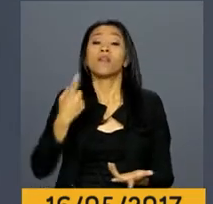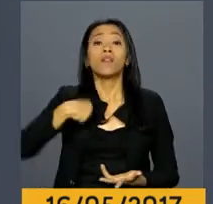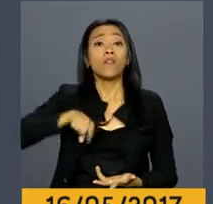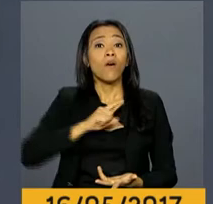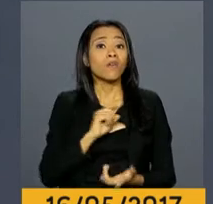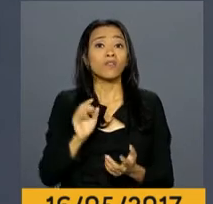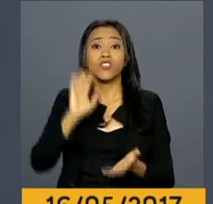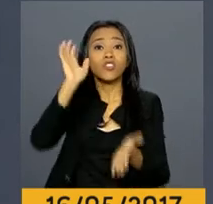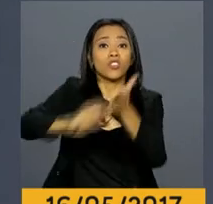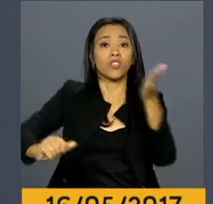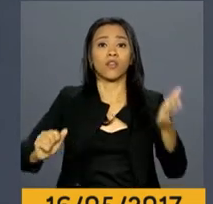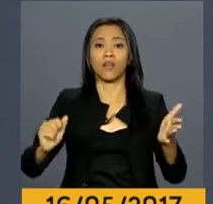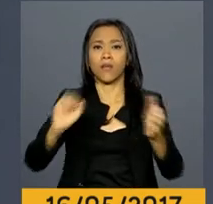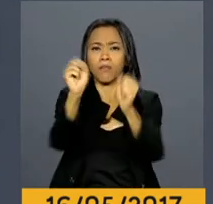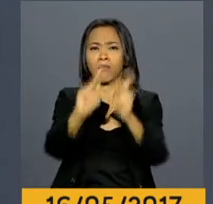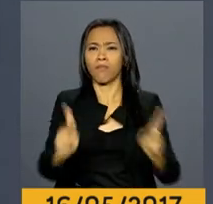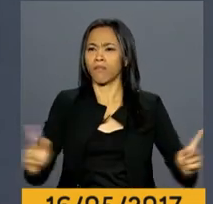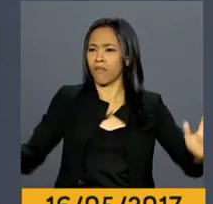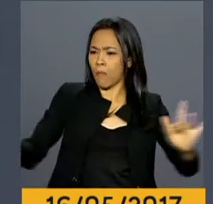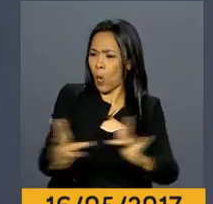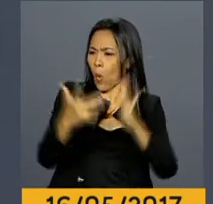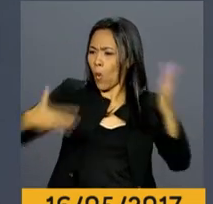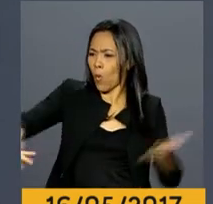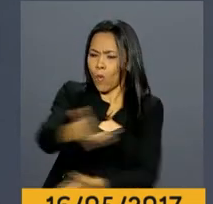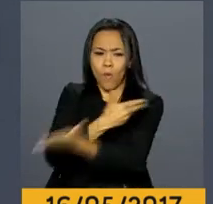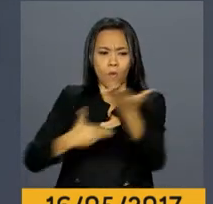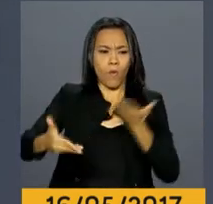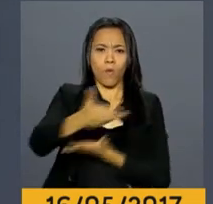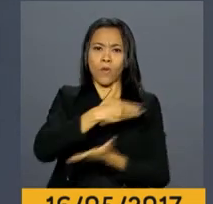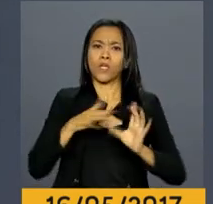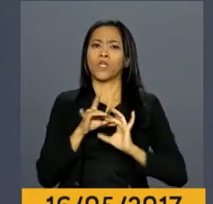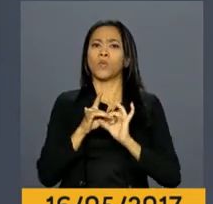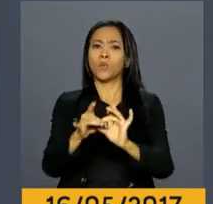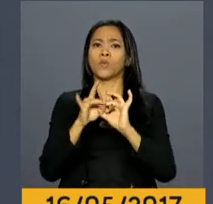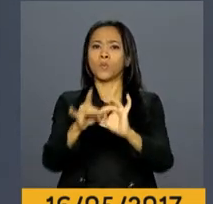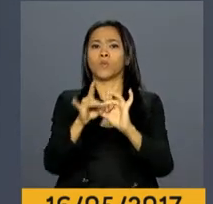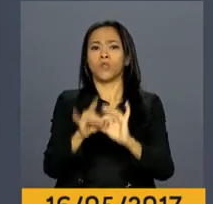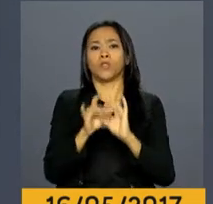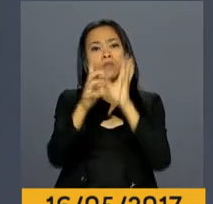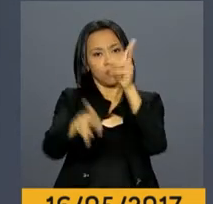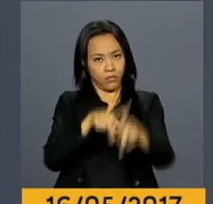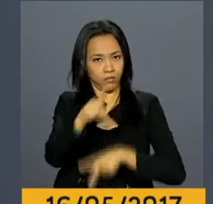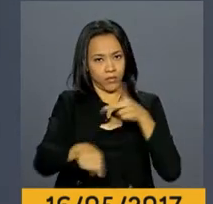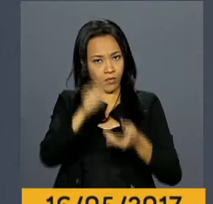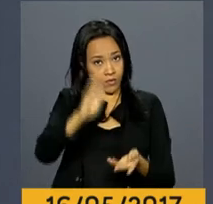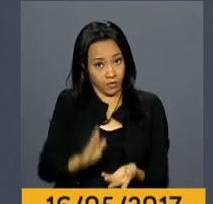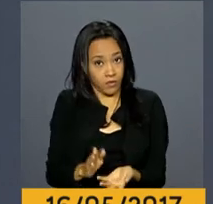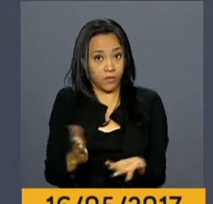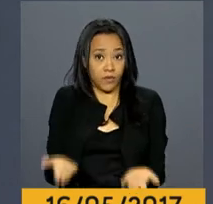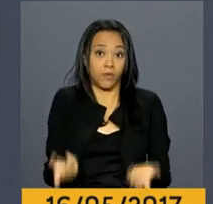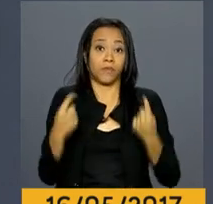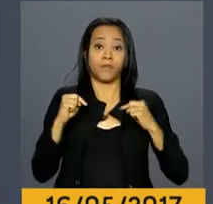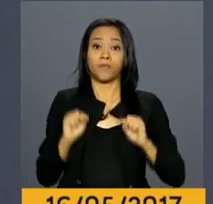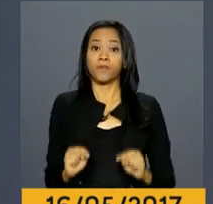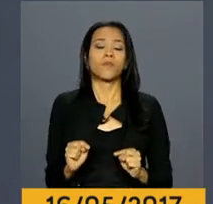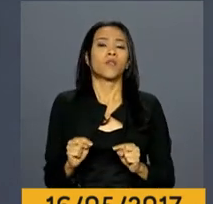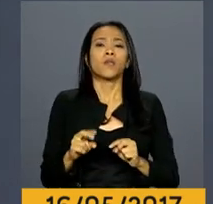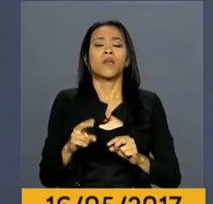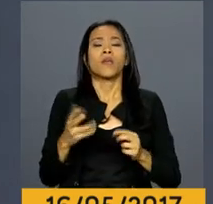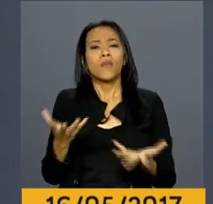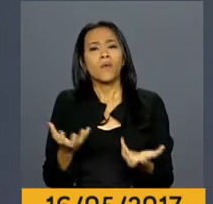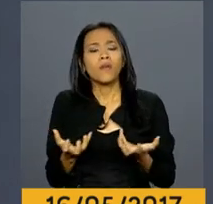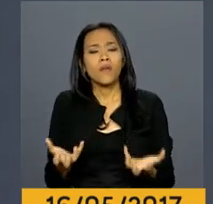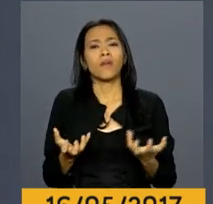fraternidade que une naturalmente o povo brasileiro. Então, Meus amigos, eu quero dizer